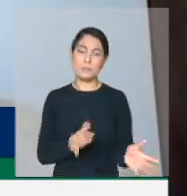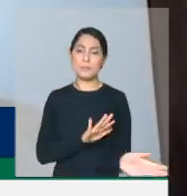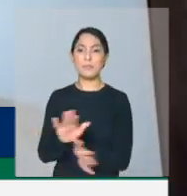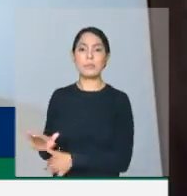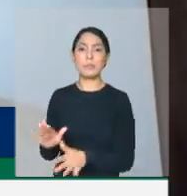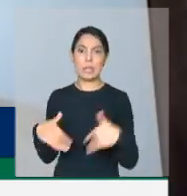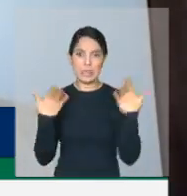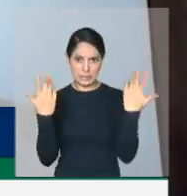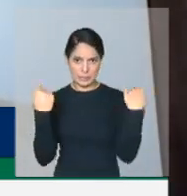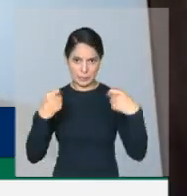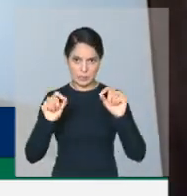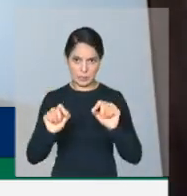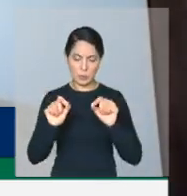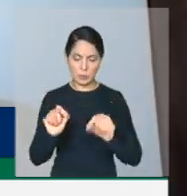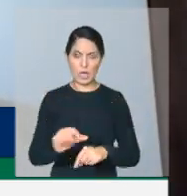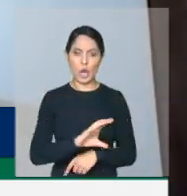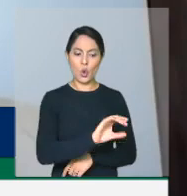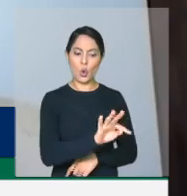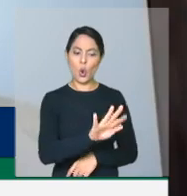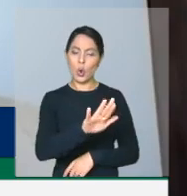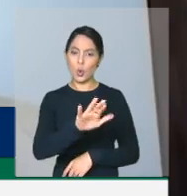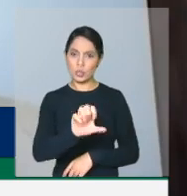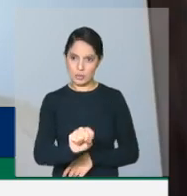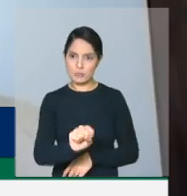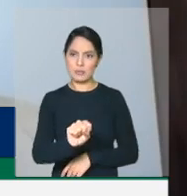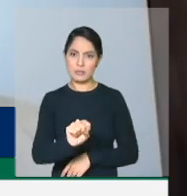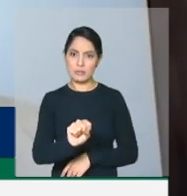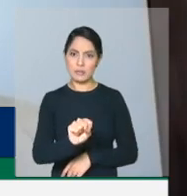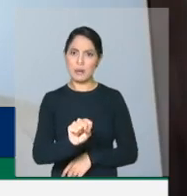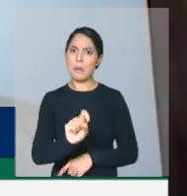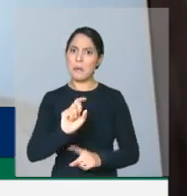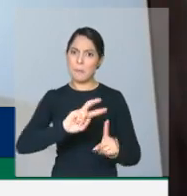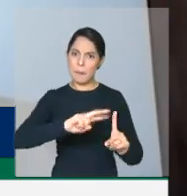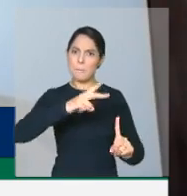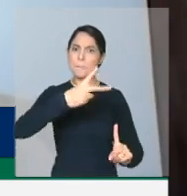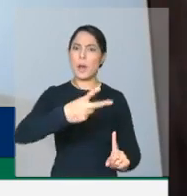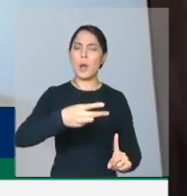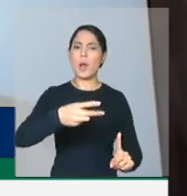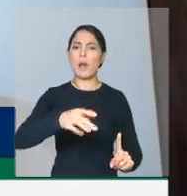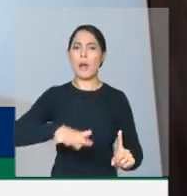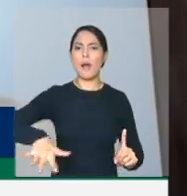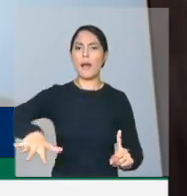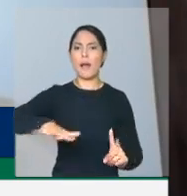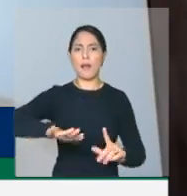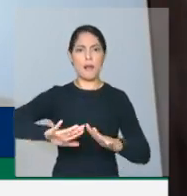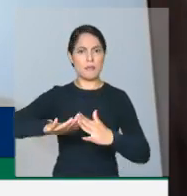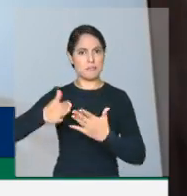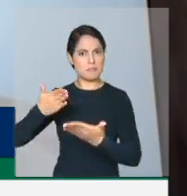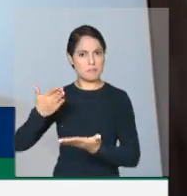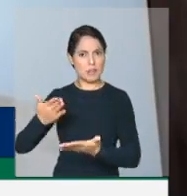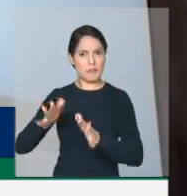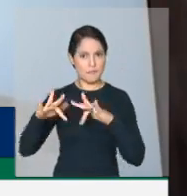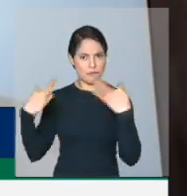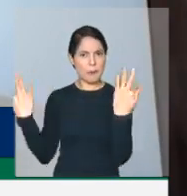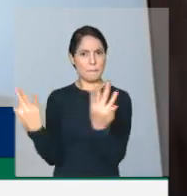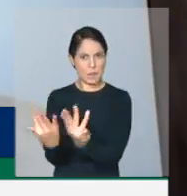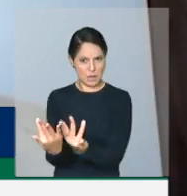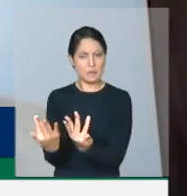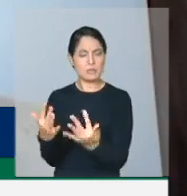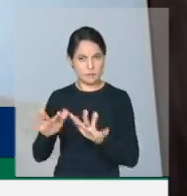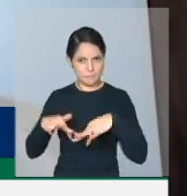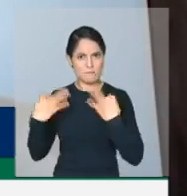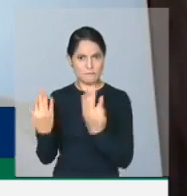do pagamento de 2 cotas para lares monoparentais, chefiados por homens, por promover